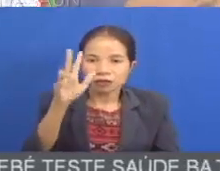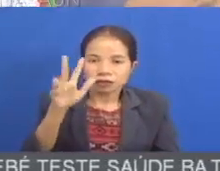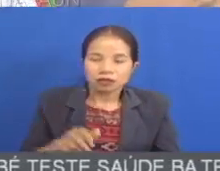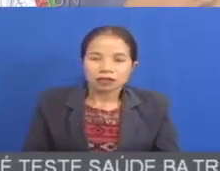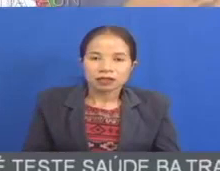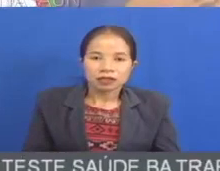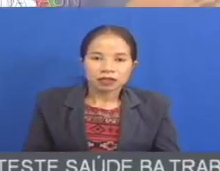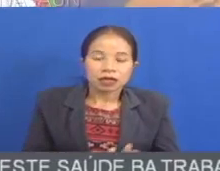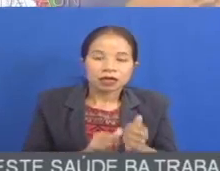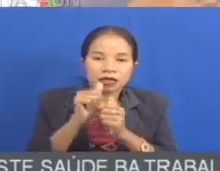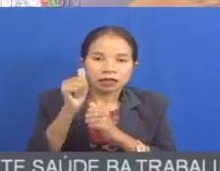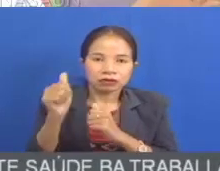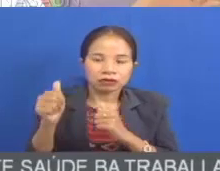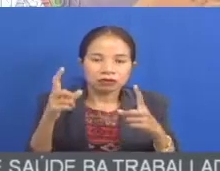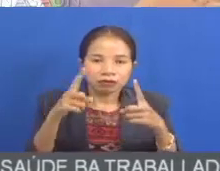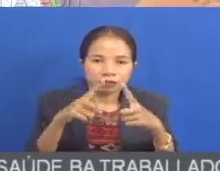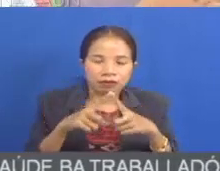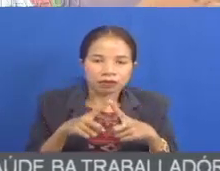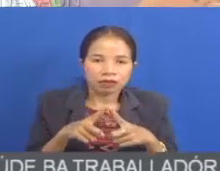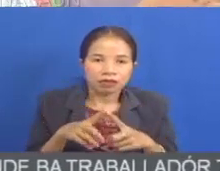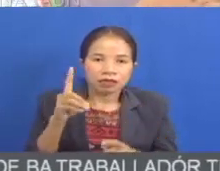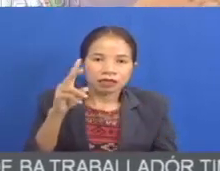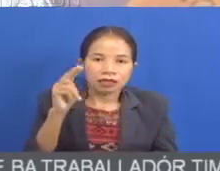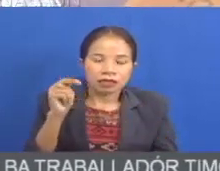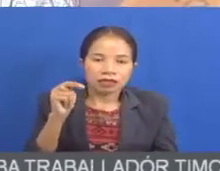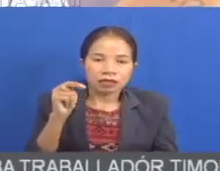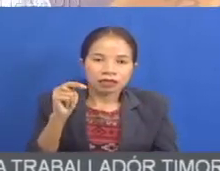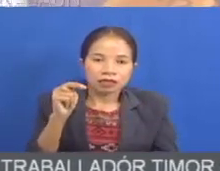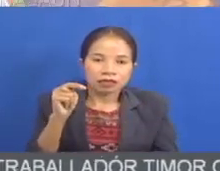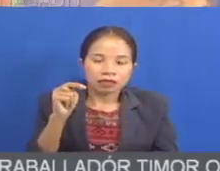Marcatou queixa mais a Direção Nacional de Relação,